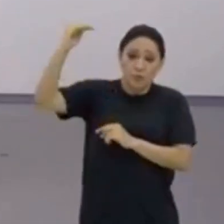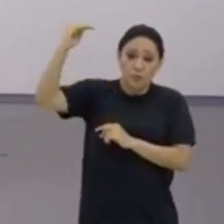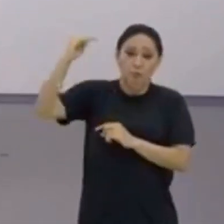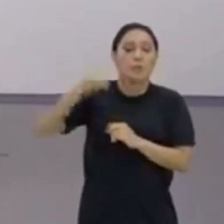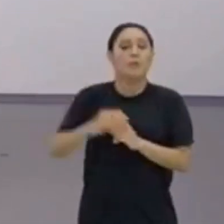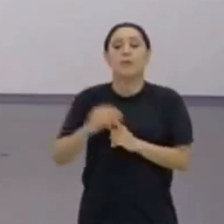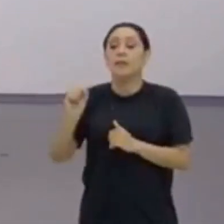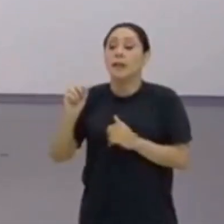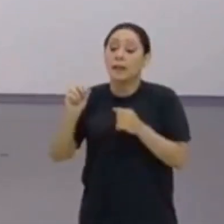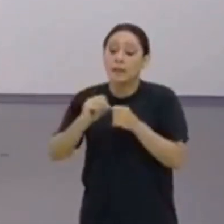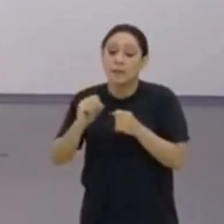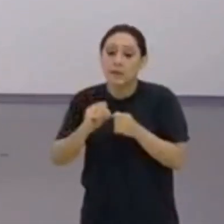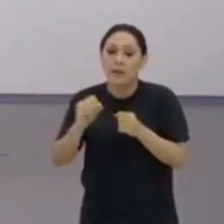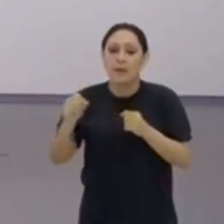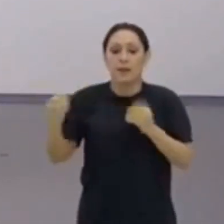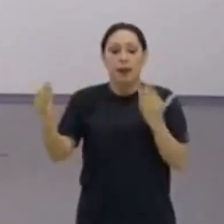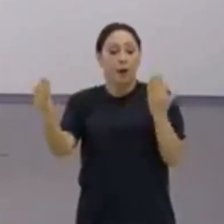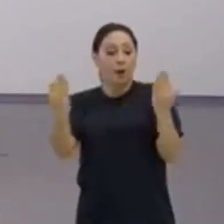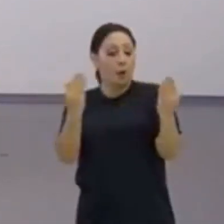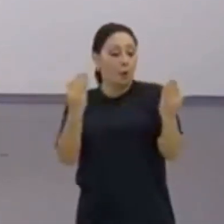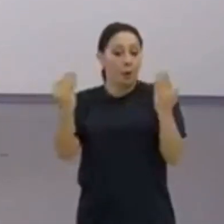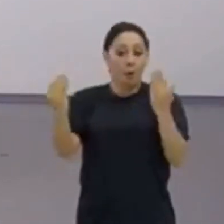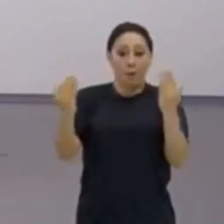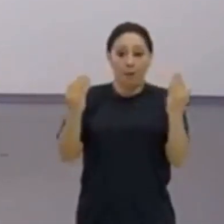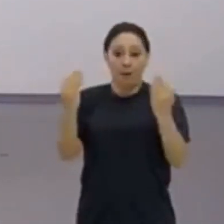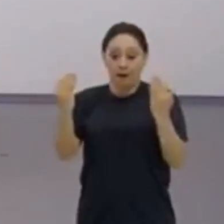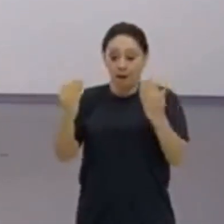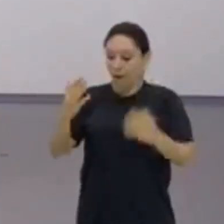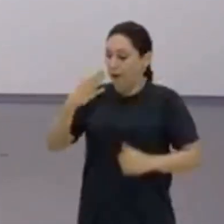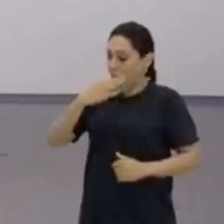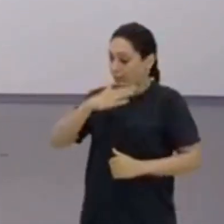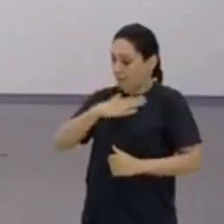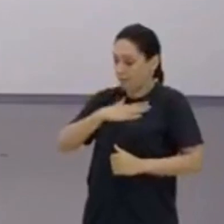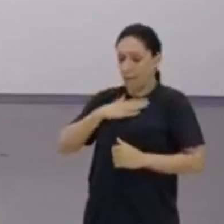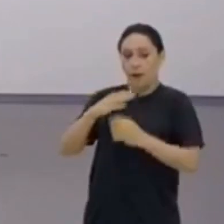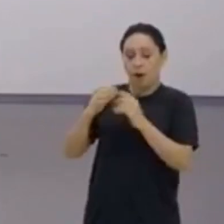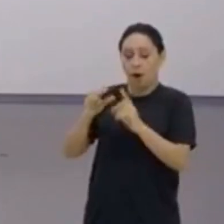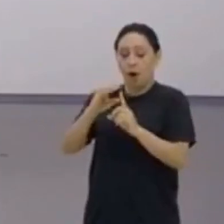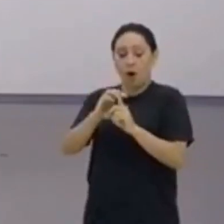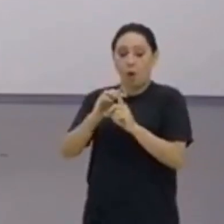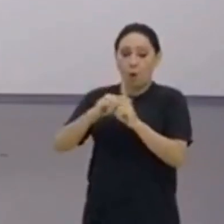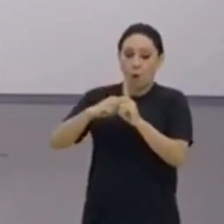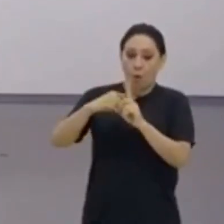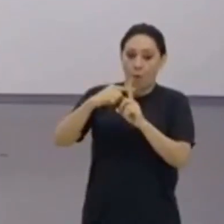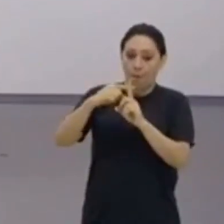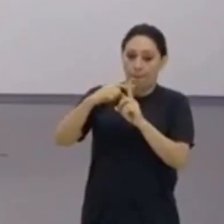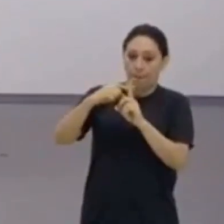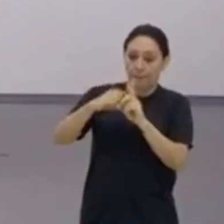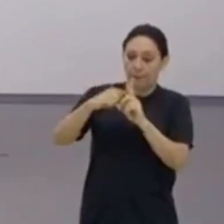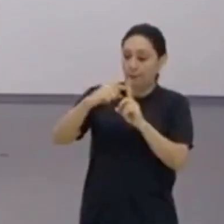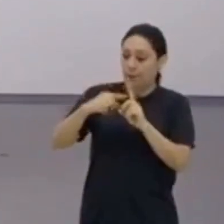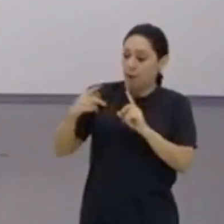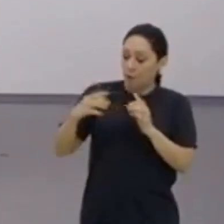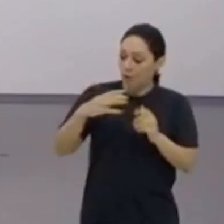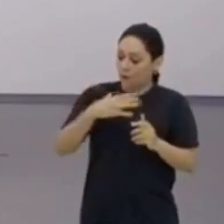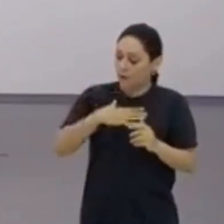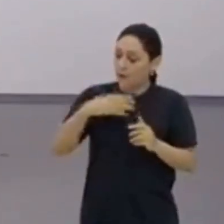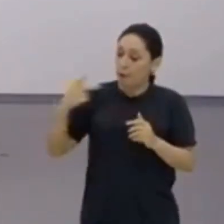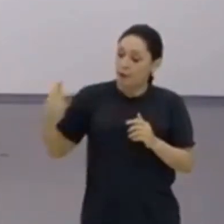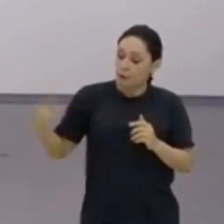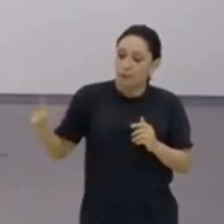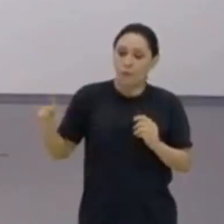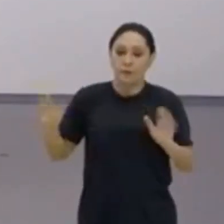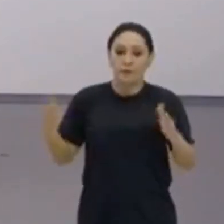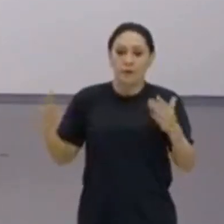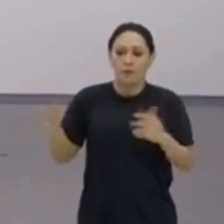fez? Ela comparou a temperatura dela, não foi, Fernando? Com quem? Com a sua temperatura. Então você percebe,